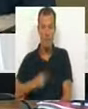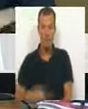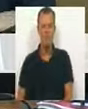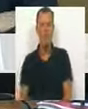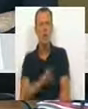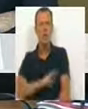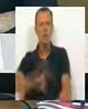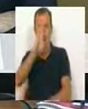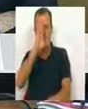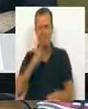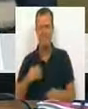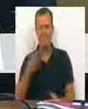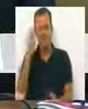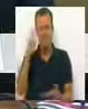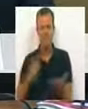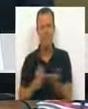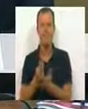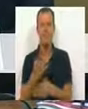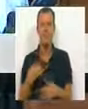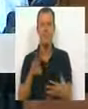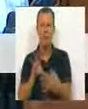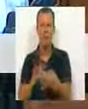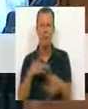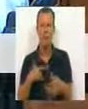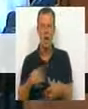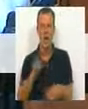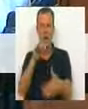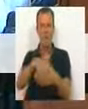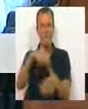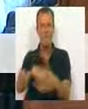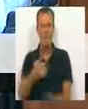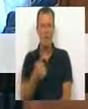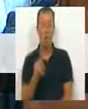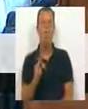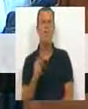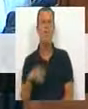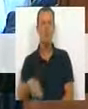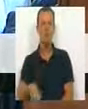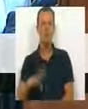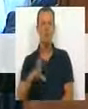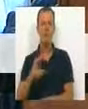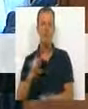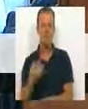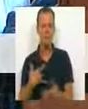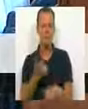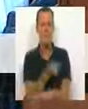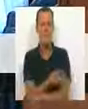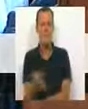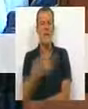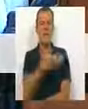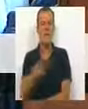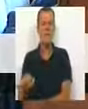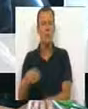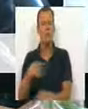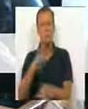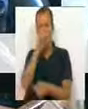Sr. Ministro, eu penso que se mantém a situação de falta de ligação final ao adutor da barragem do Funcho, o que faz com que cerca de 700 agricultores continuem impedidos